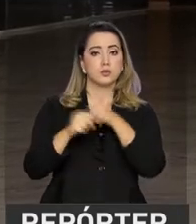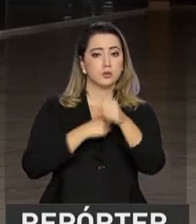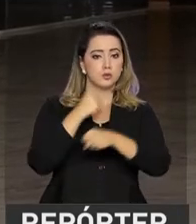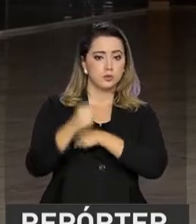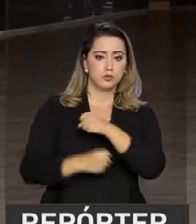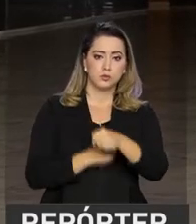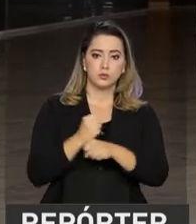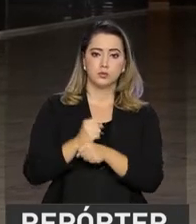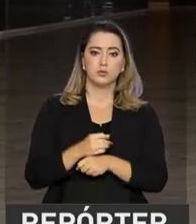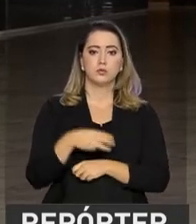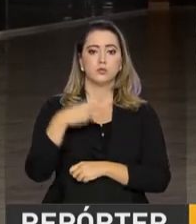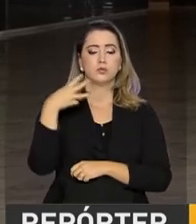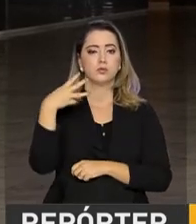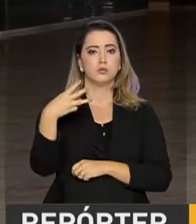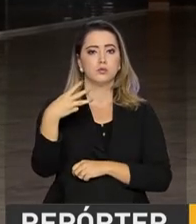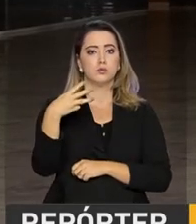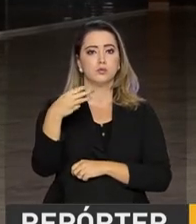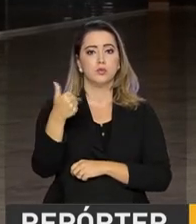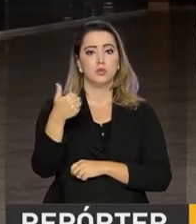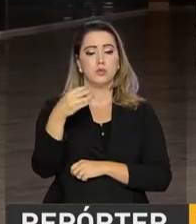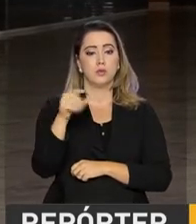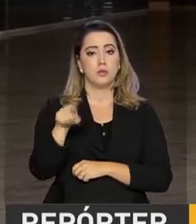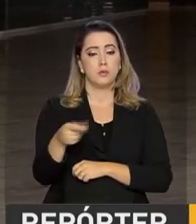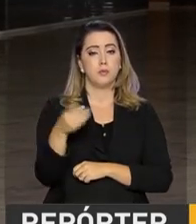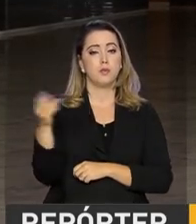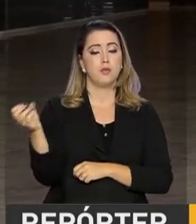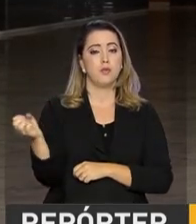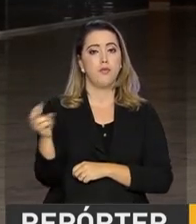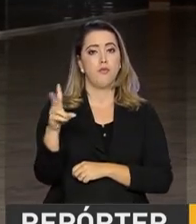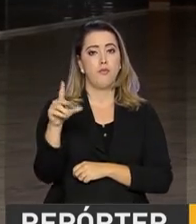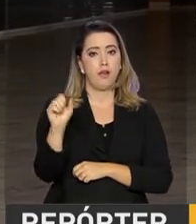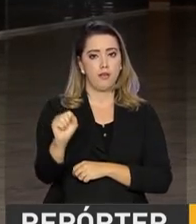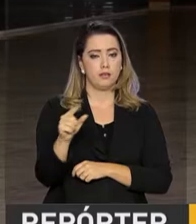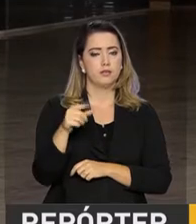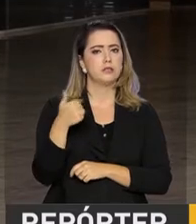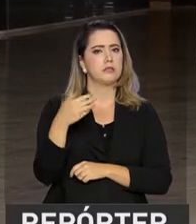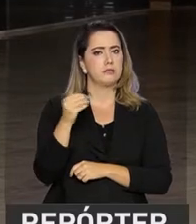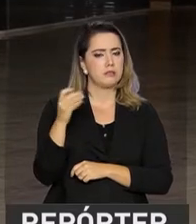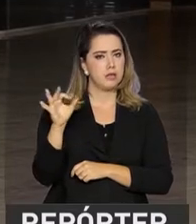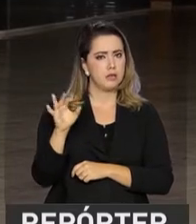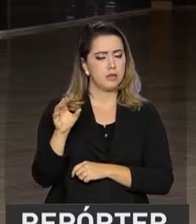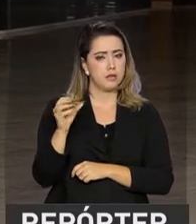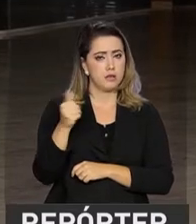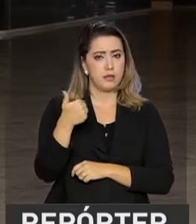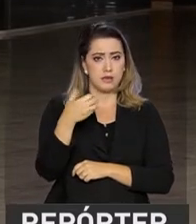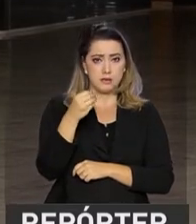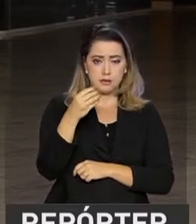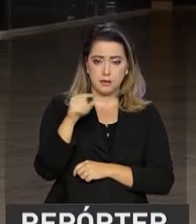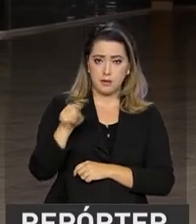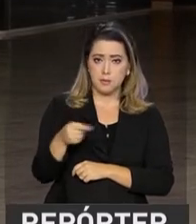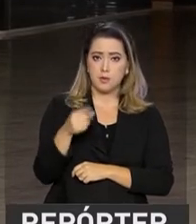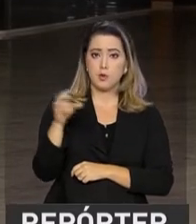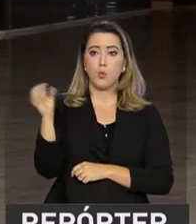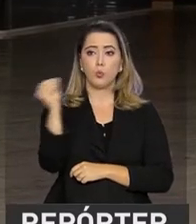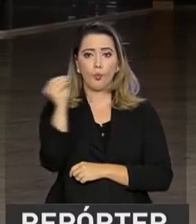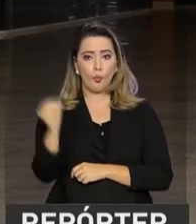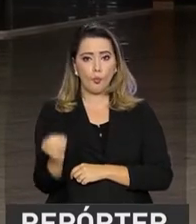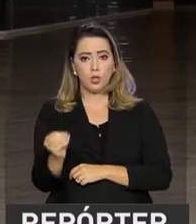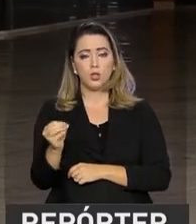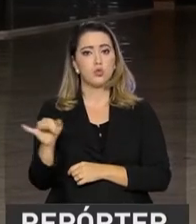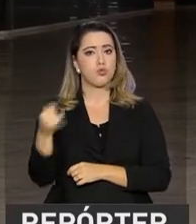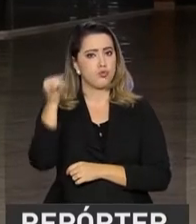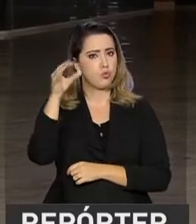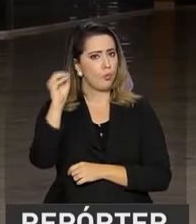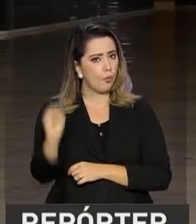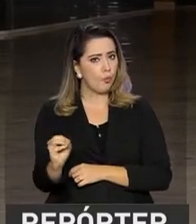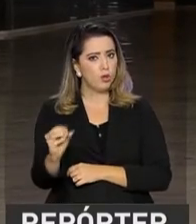que vem 310 mil novas vagas sendo 100 mil vagas a juro zero agora o fundo de